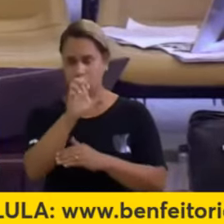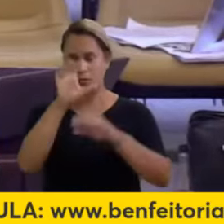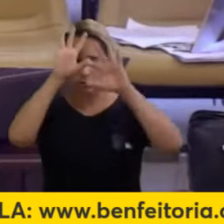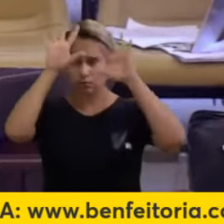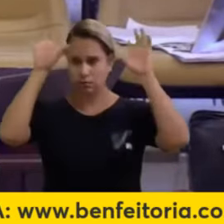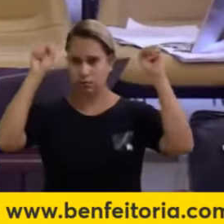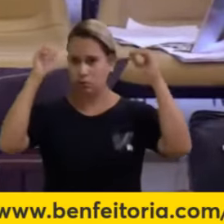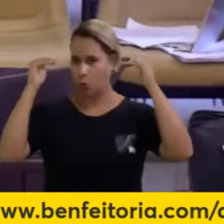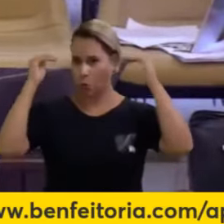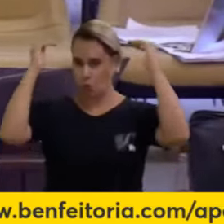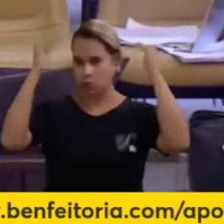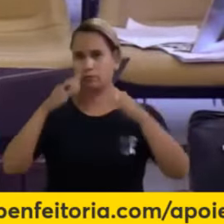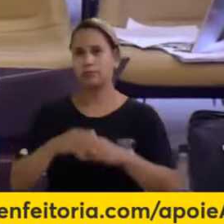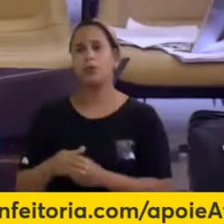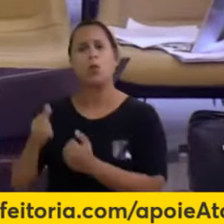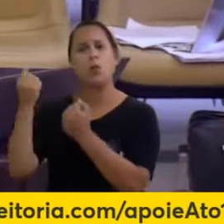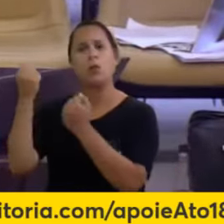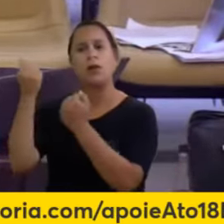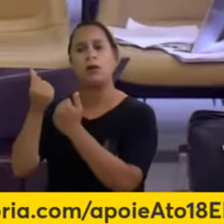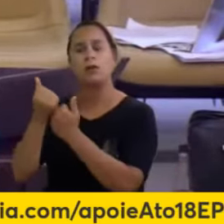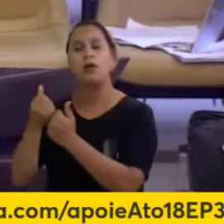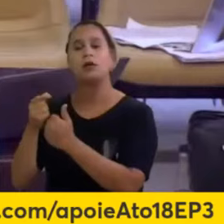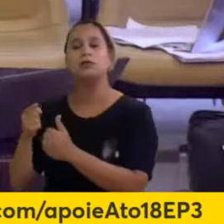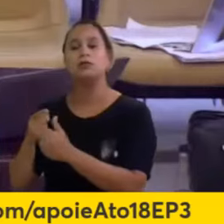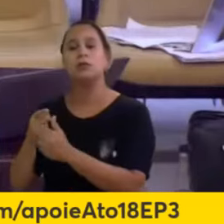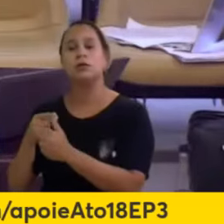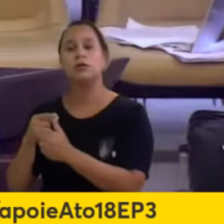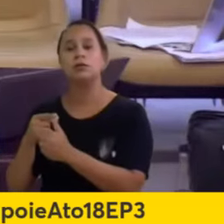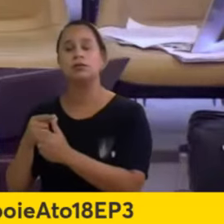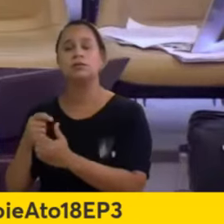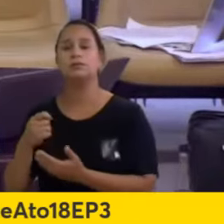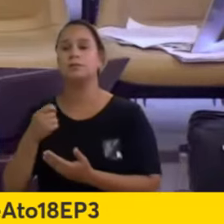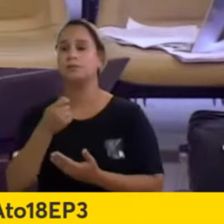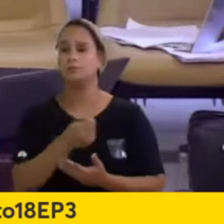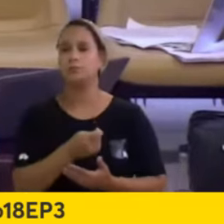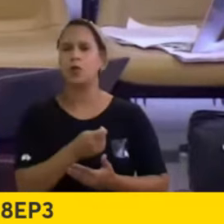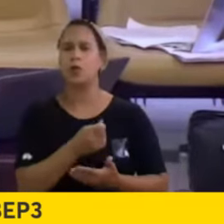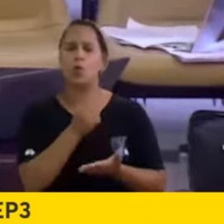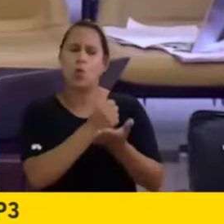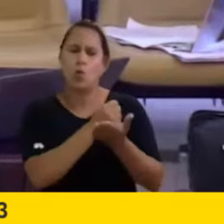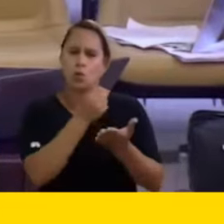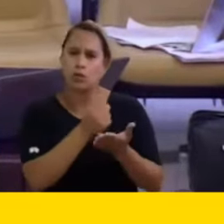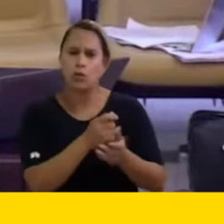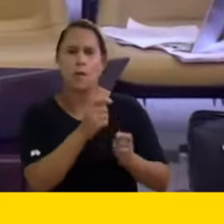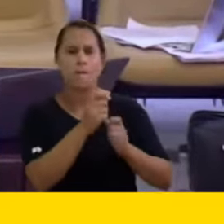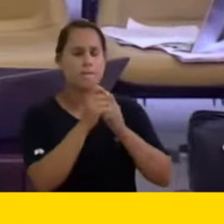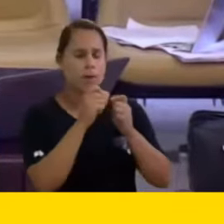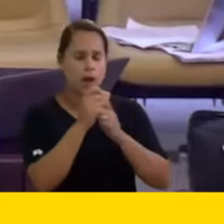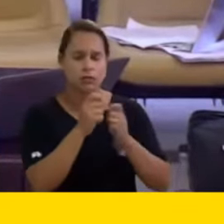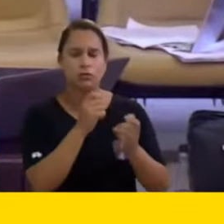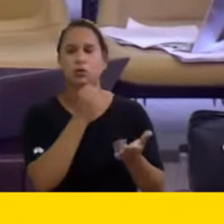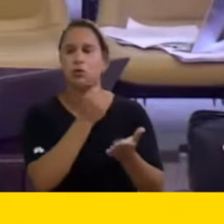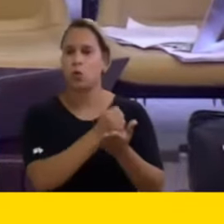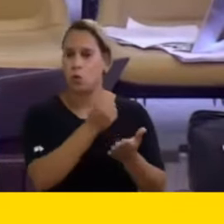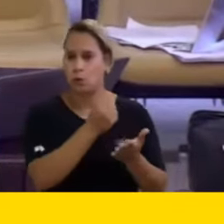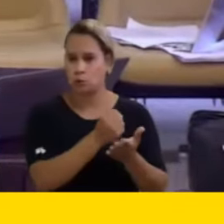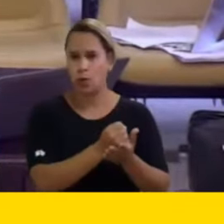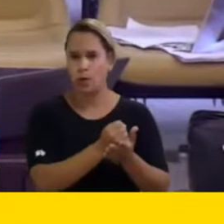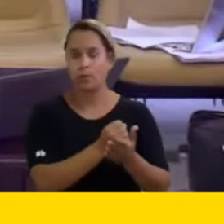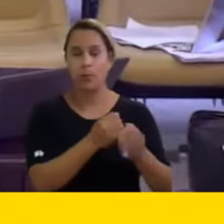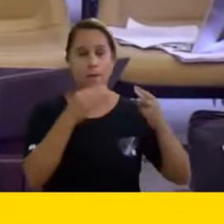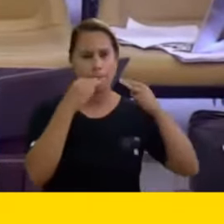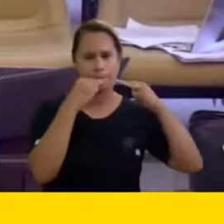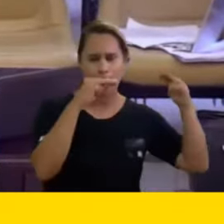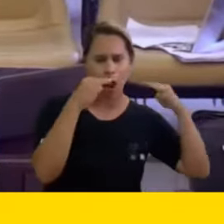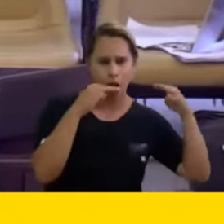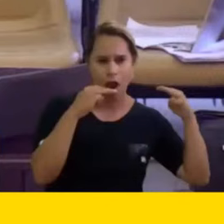eais para ela em abril ela contratou pesquisa contratou jornalista contratou um monte de coisa e contratou marqueteiro marqueteiro depois do